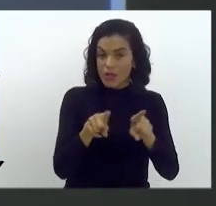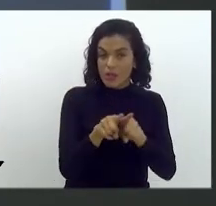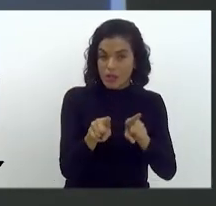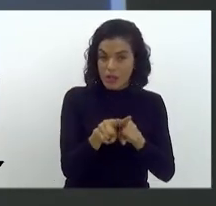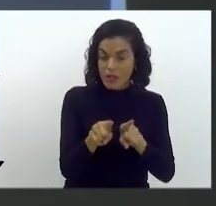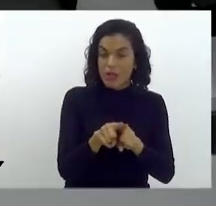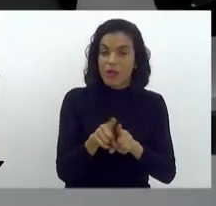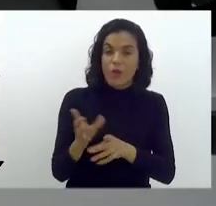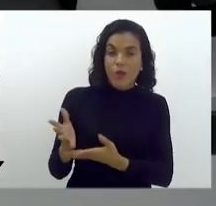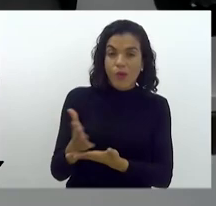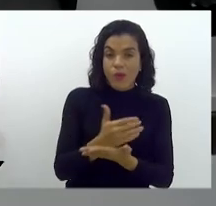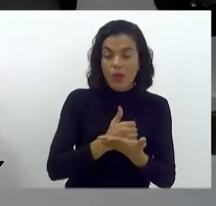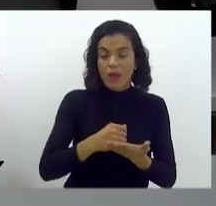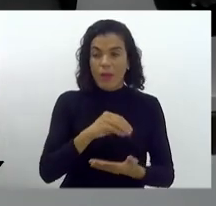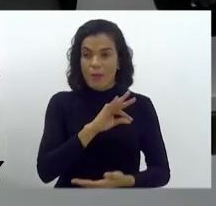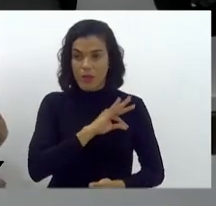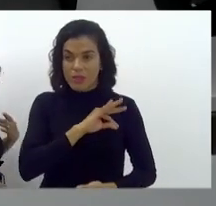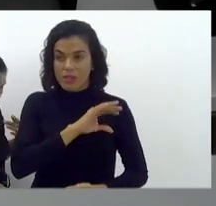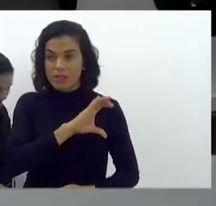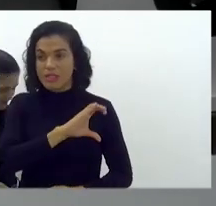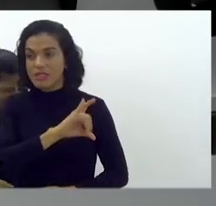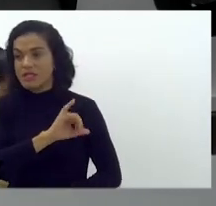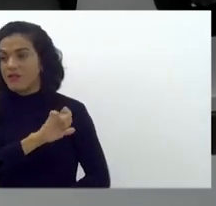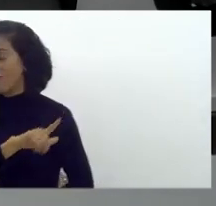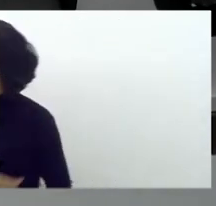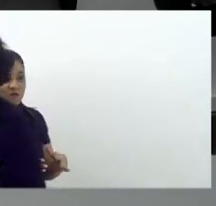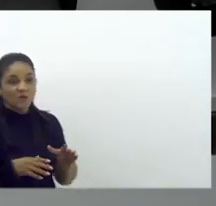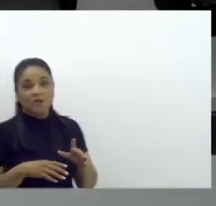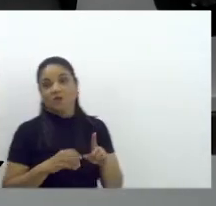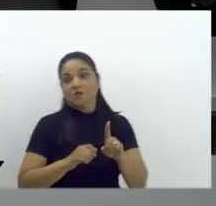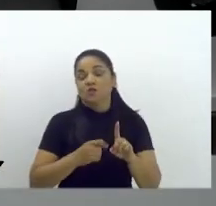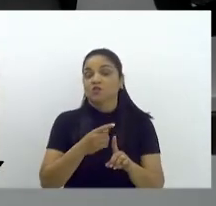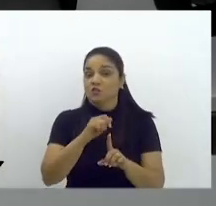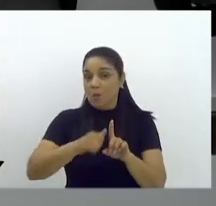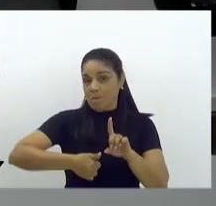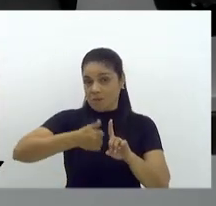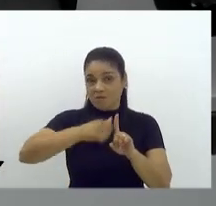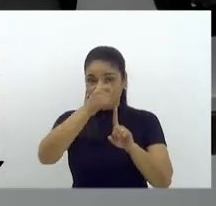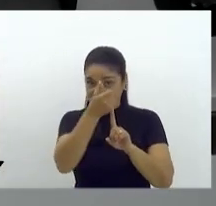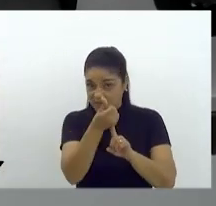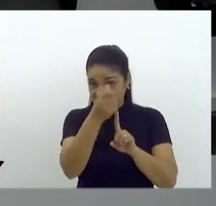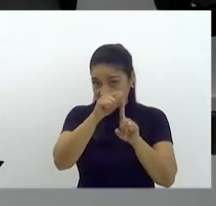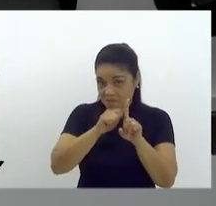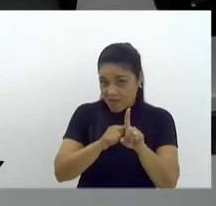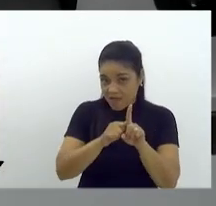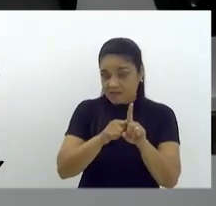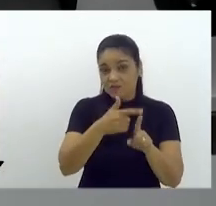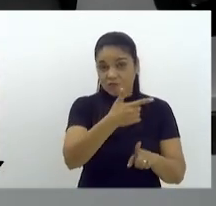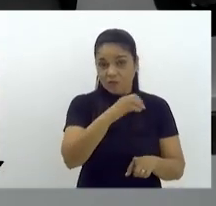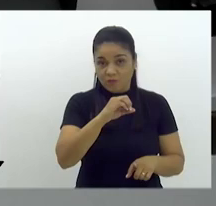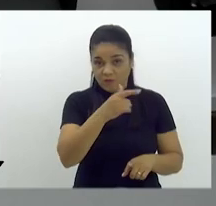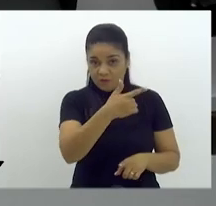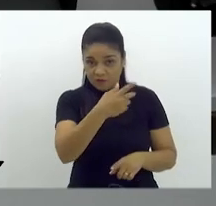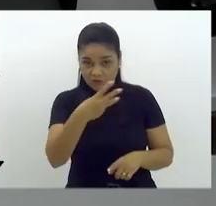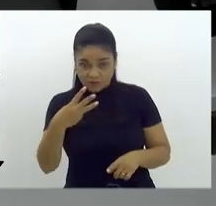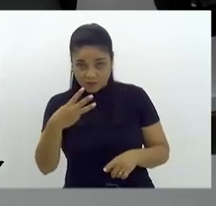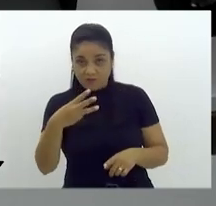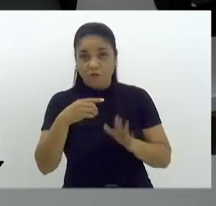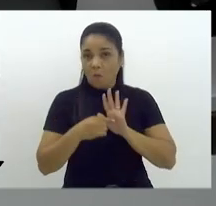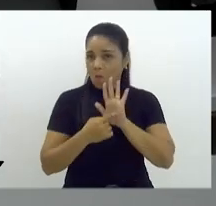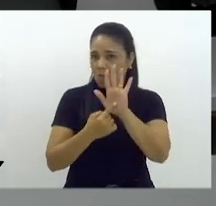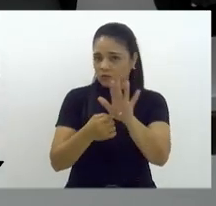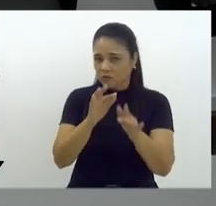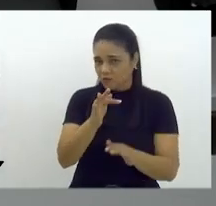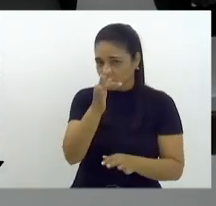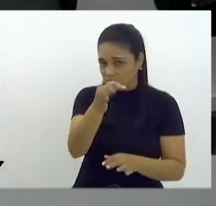Civil de 2022/2023 do primeiro semestre de 2023 Mas a frente que vamos mostrar então se confirma